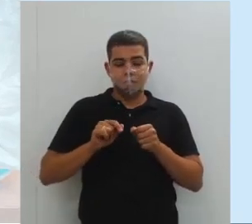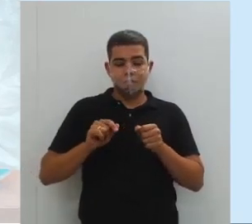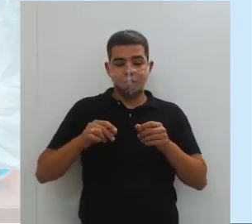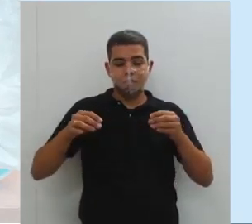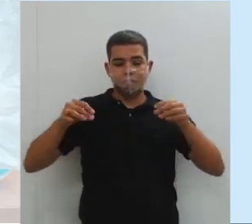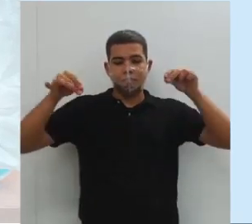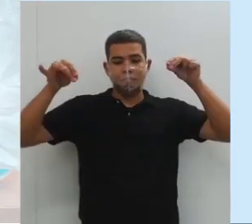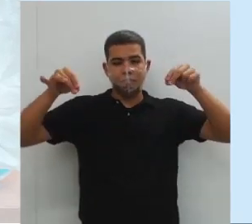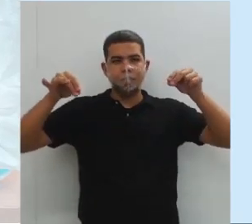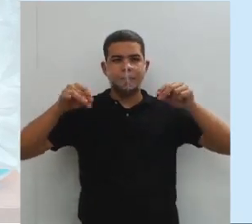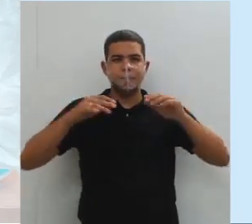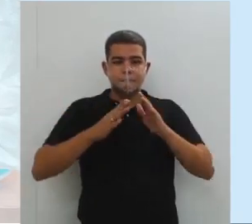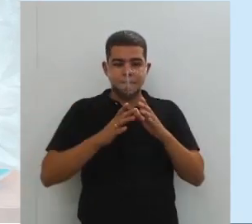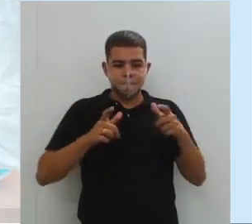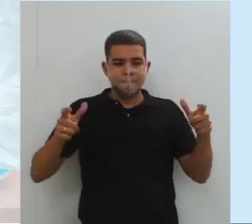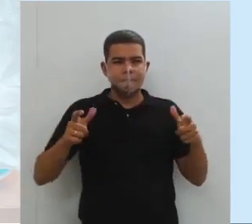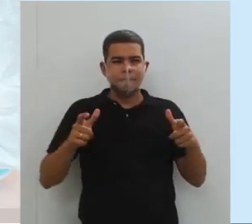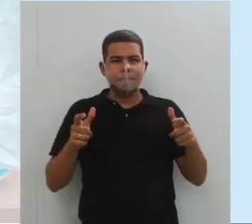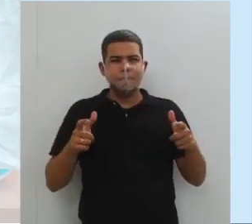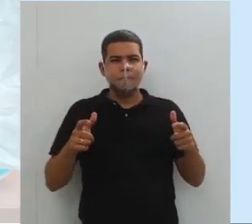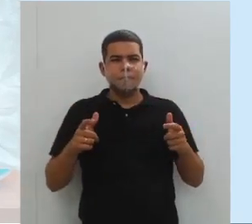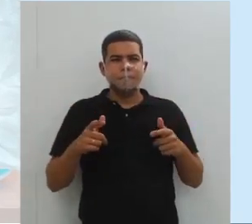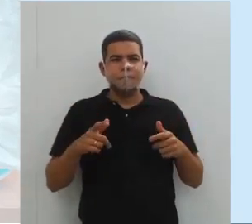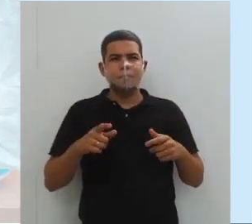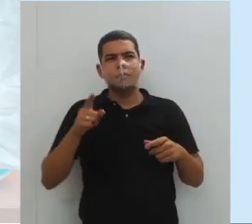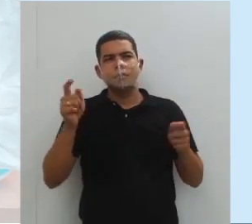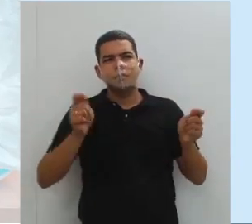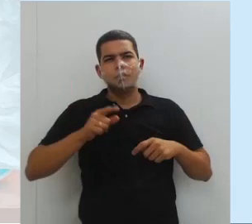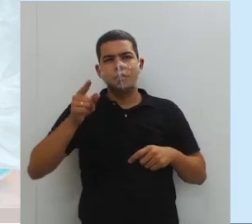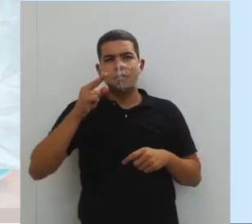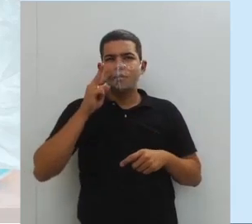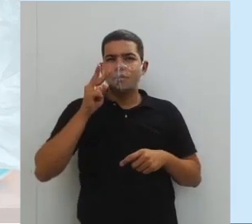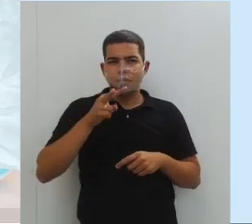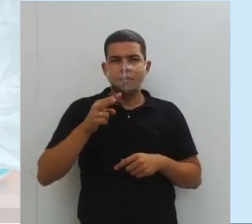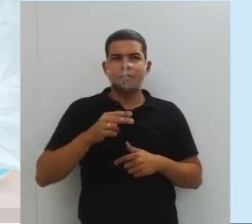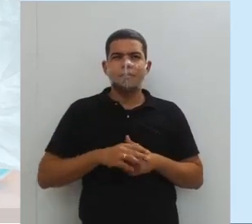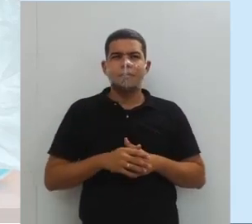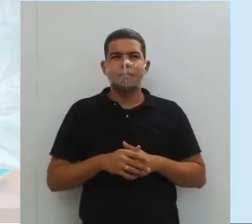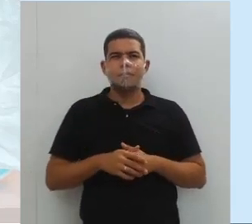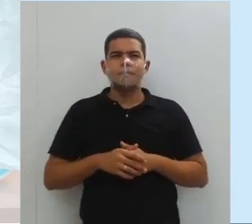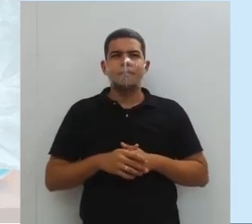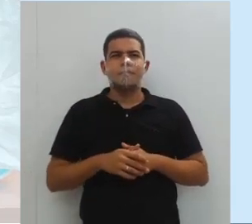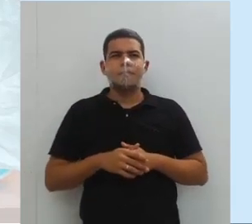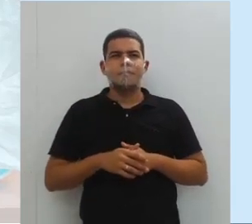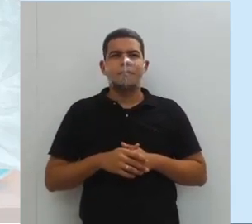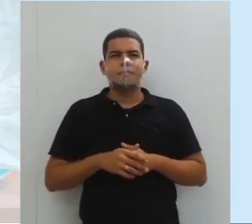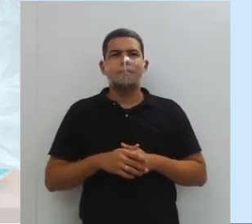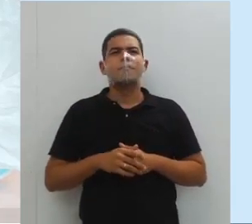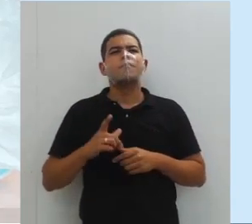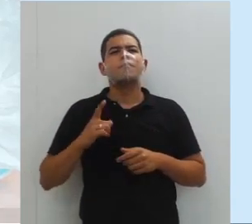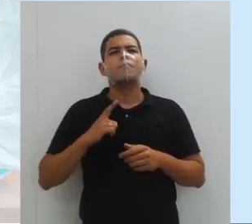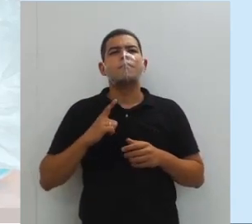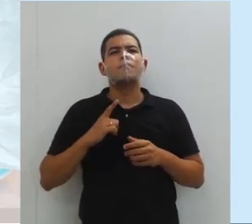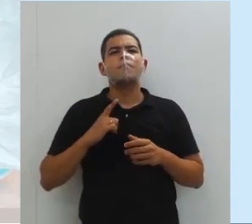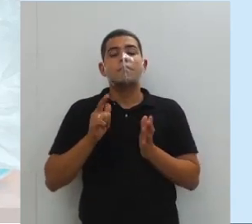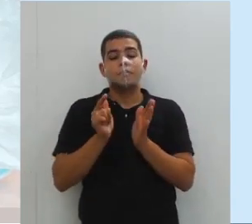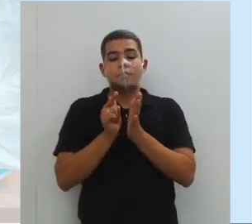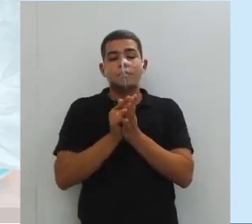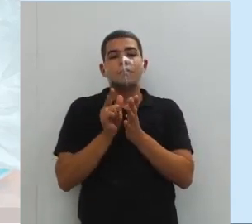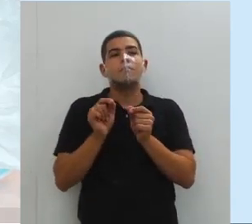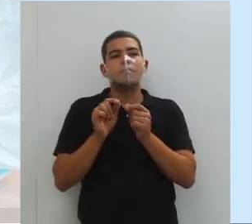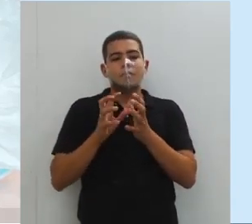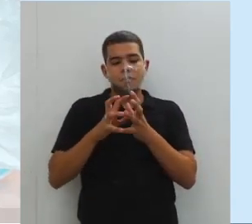já cortei aqui, para ficar mais fácil de visualizar a nossa peteca, tá? Então, com as folhinhas, vocês vão